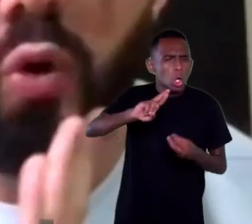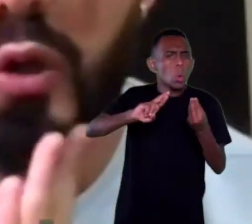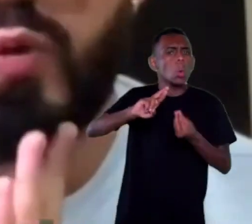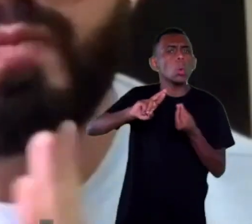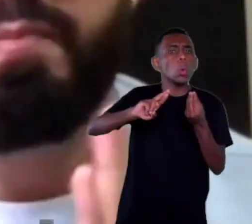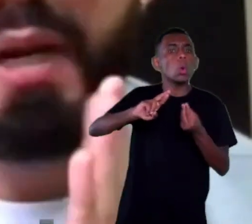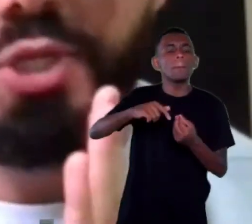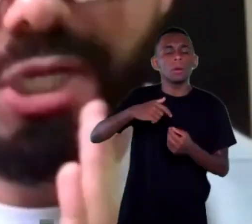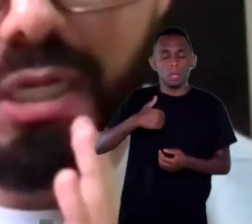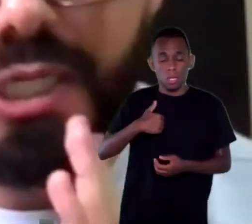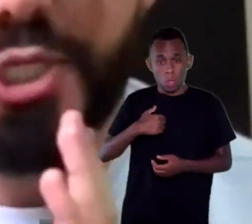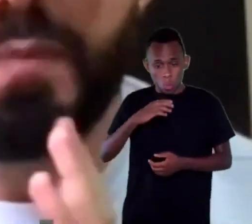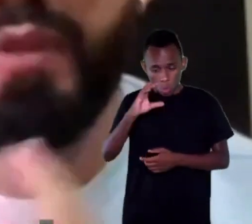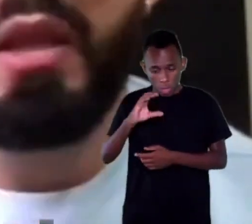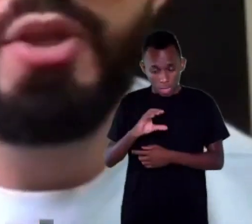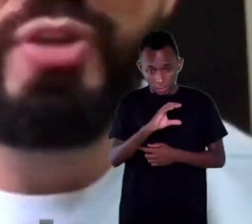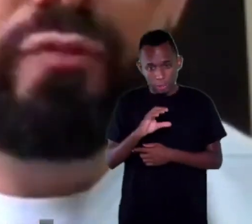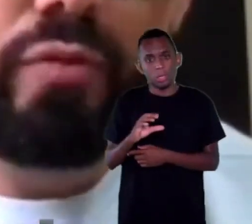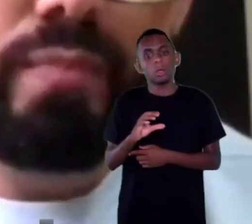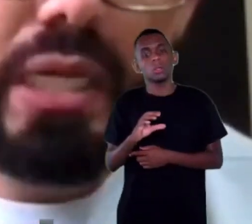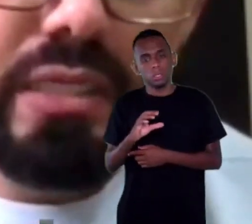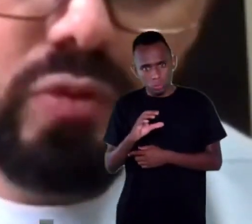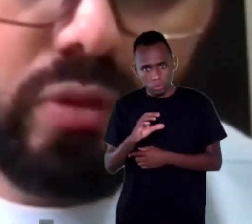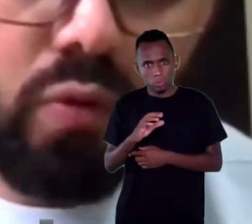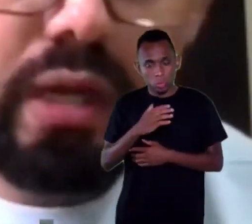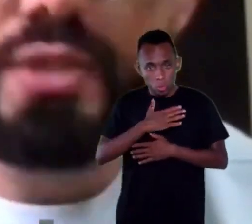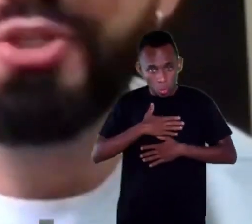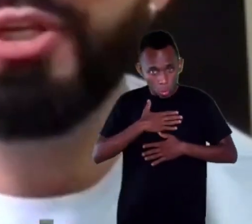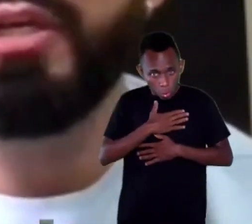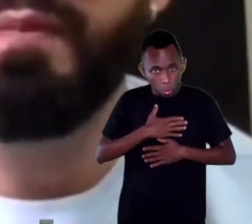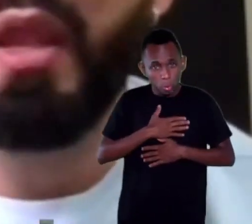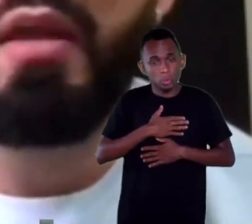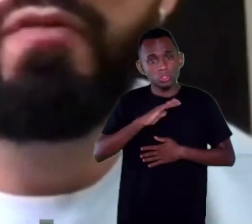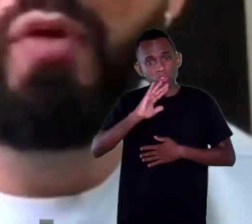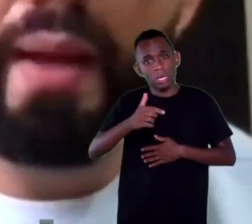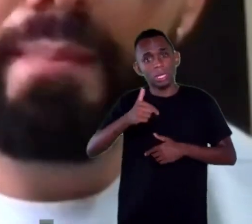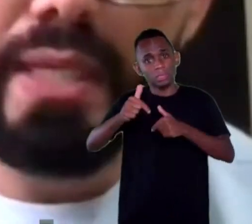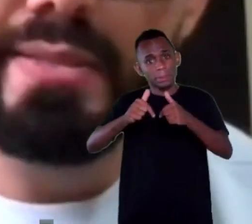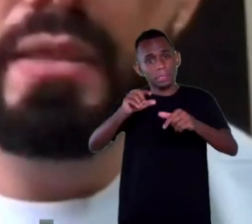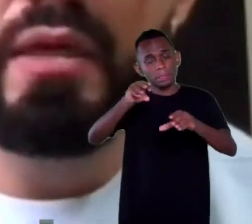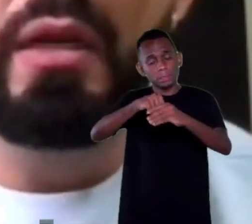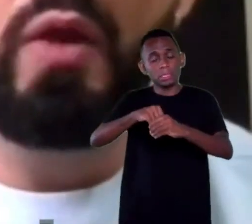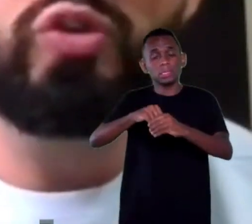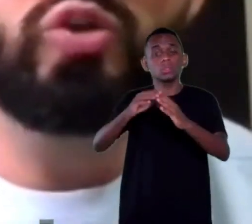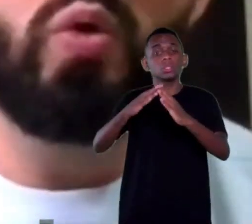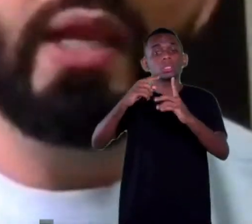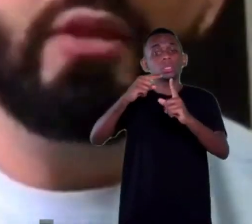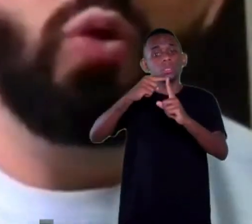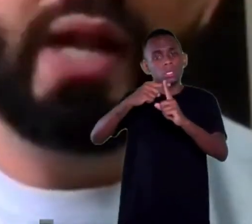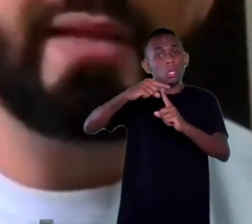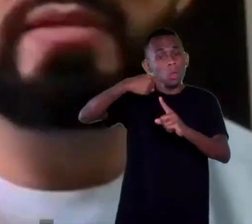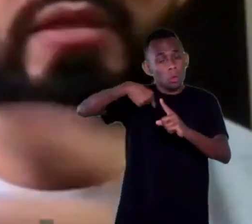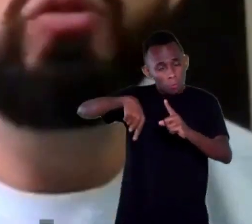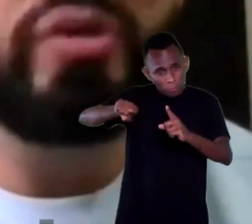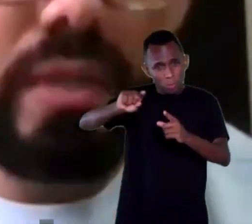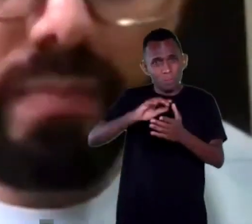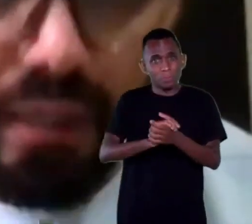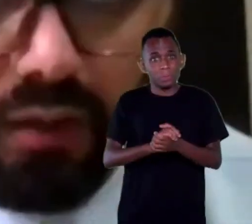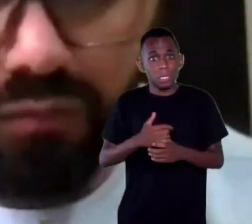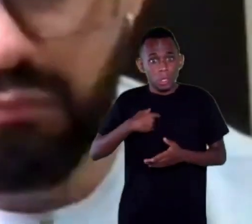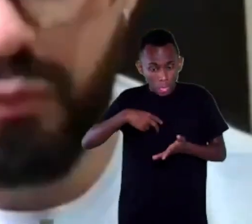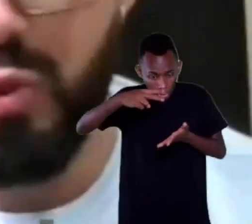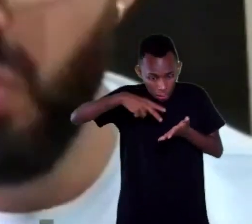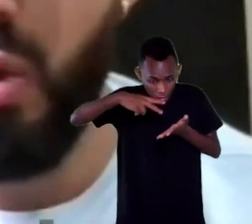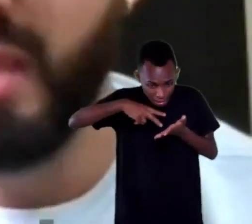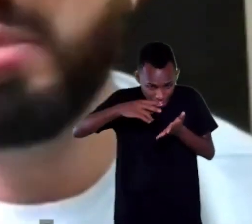sou católico, praticante, já fui ministro da Eucaristia, vou à missa. Não sou um leitor assíduo de